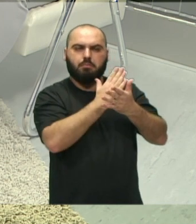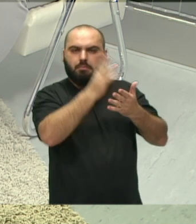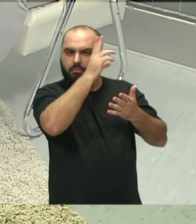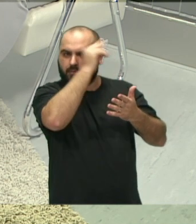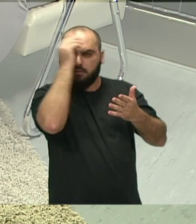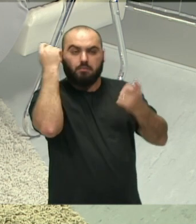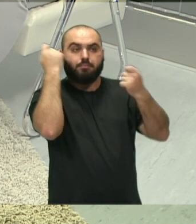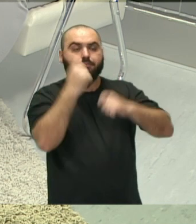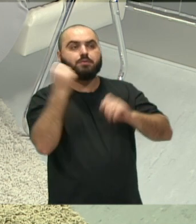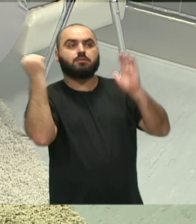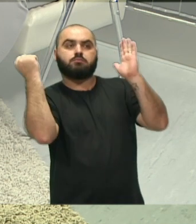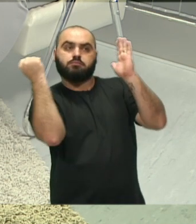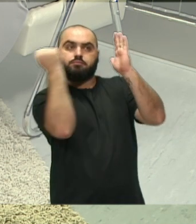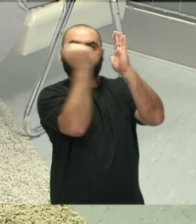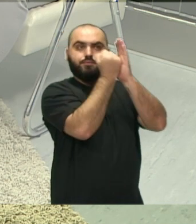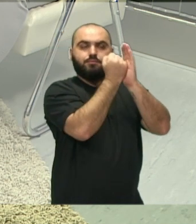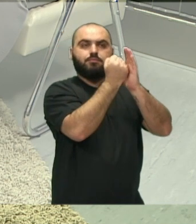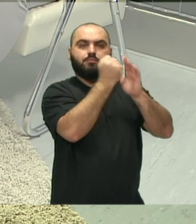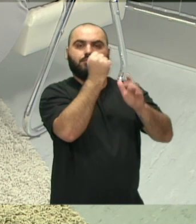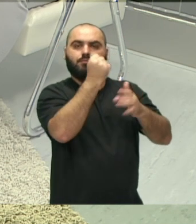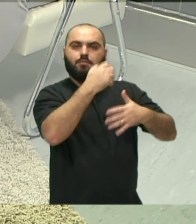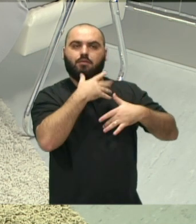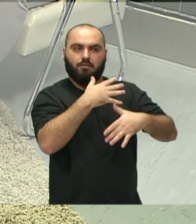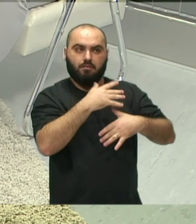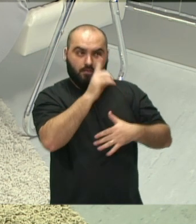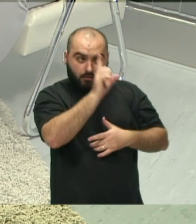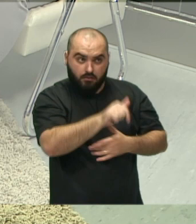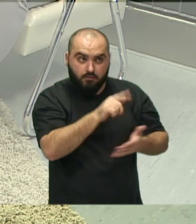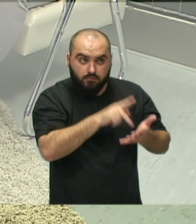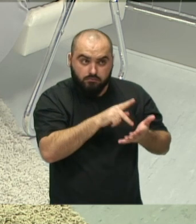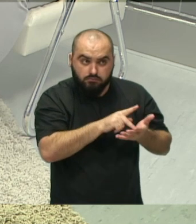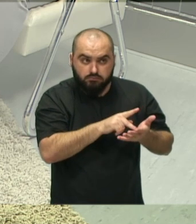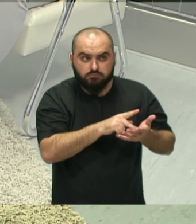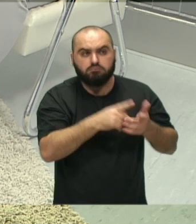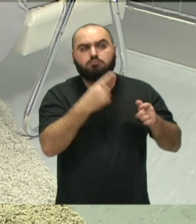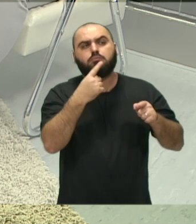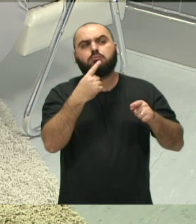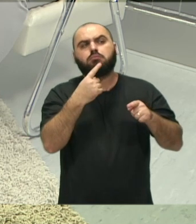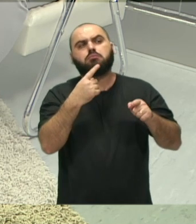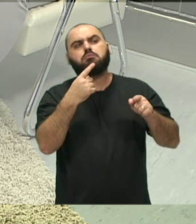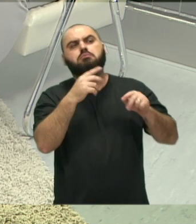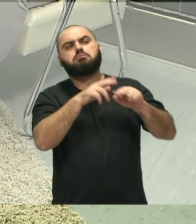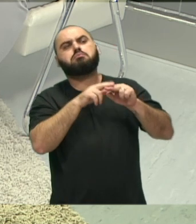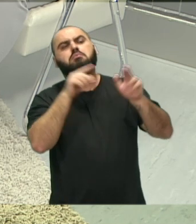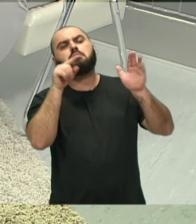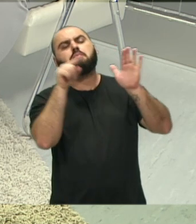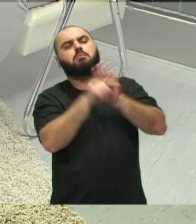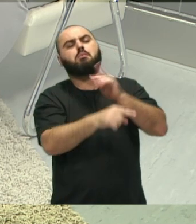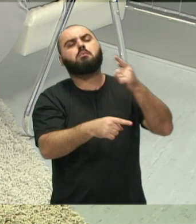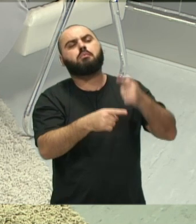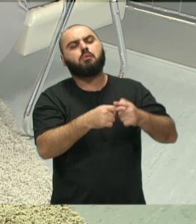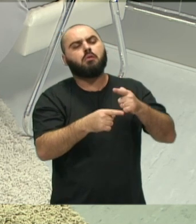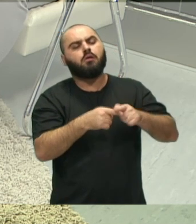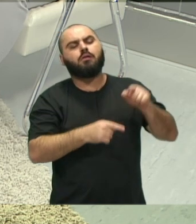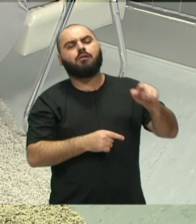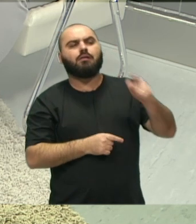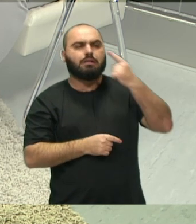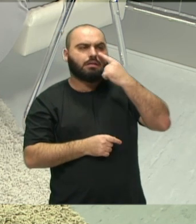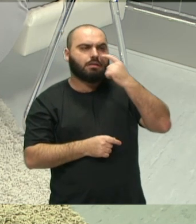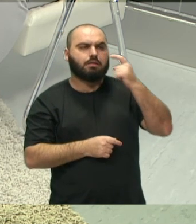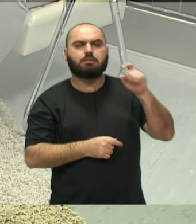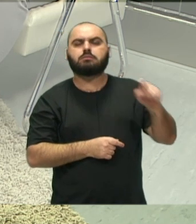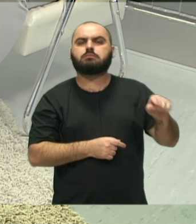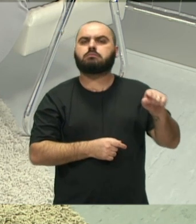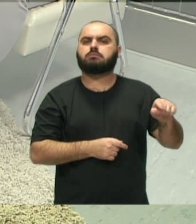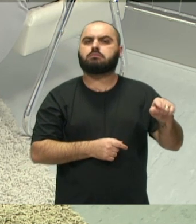e outros. Qual a contribuição, vereador, desse símbolo para a conscientização e também a importância